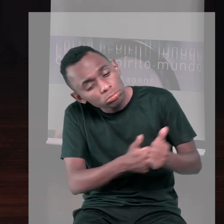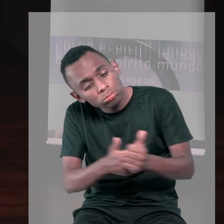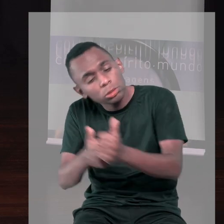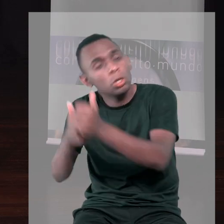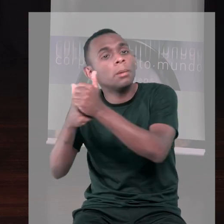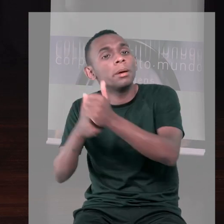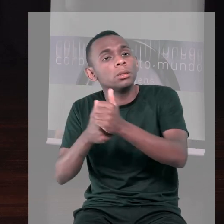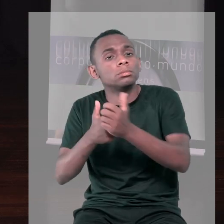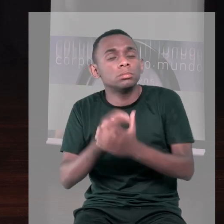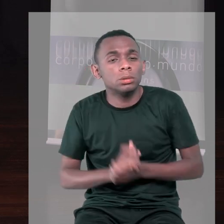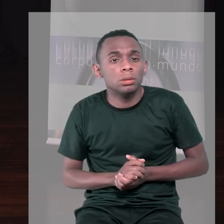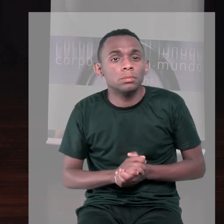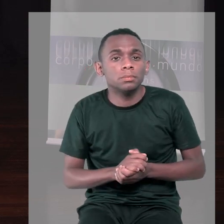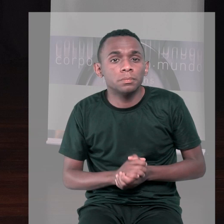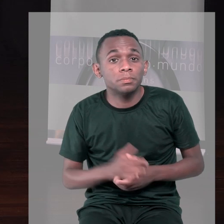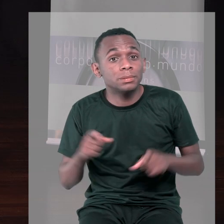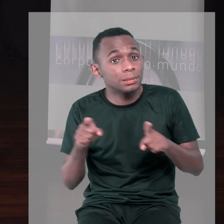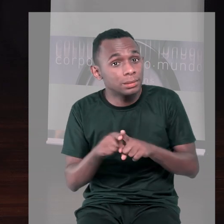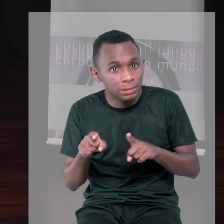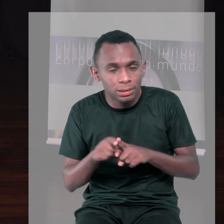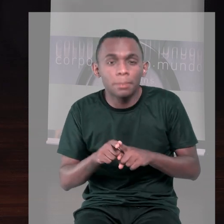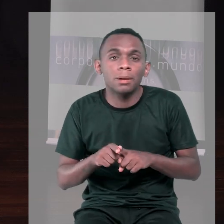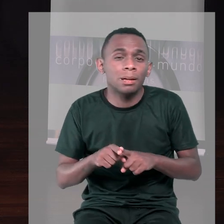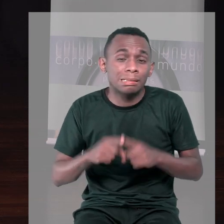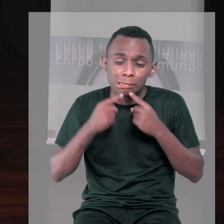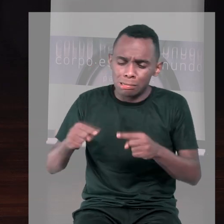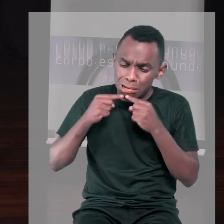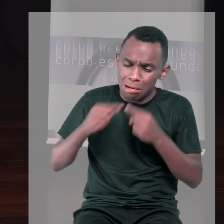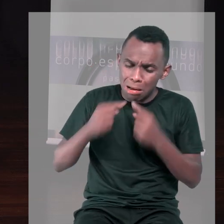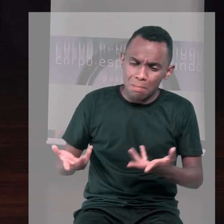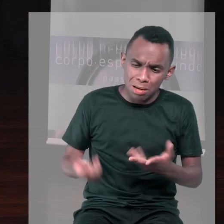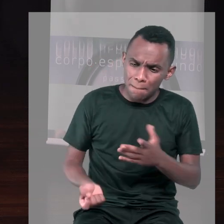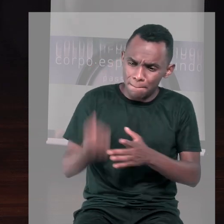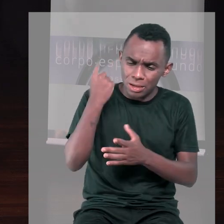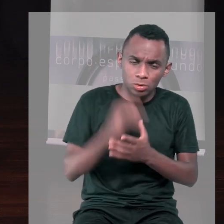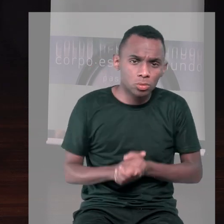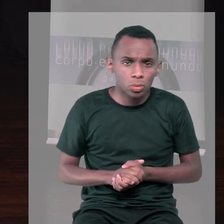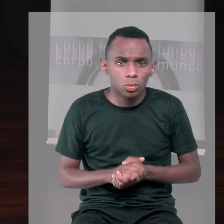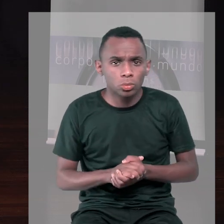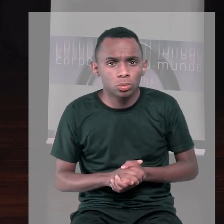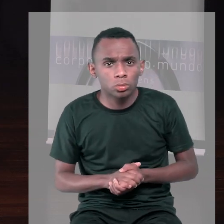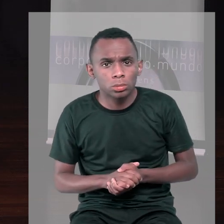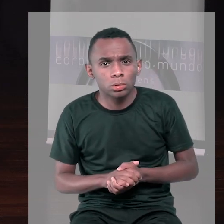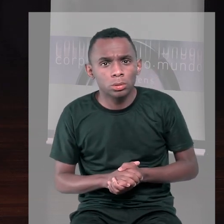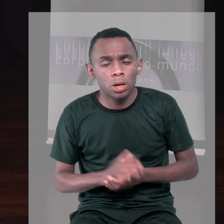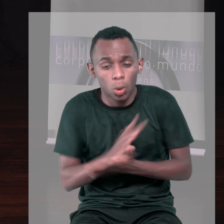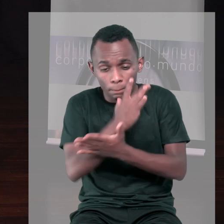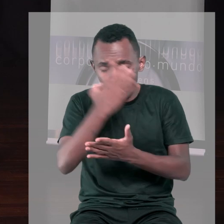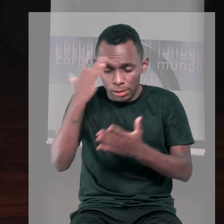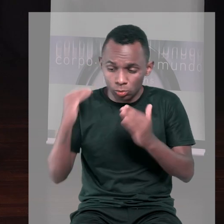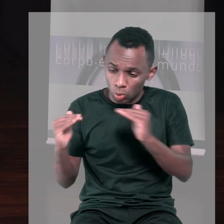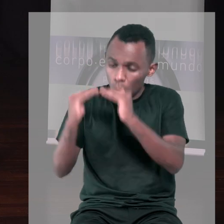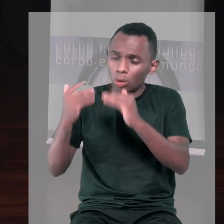ela acompanha o veredito? Porque apontar este fenômeno da ausência do pensamento